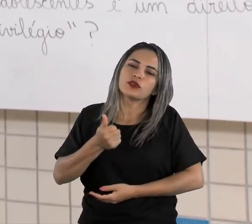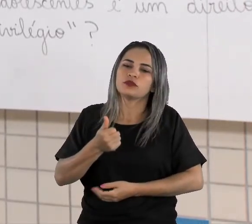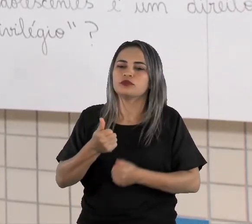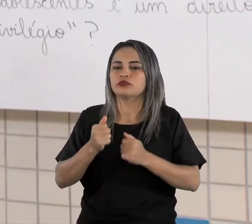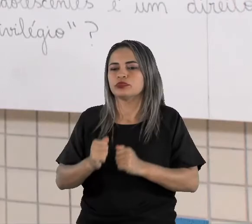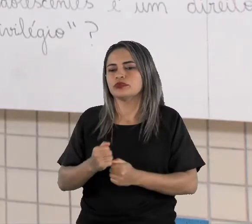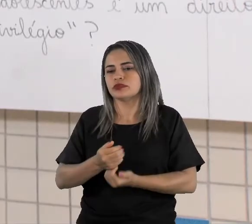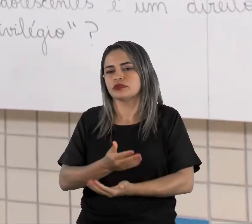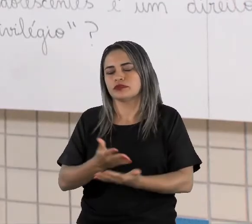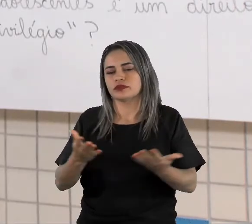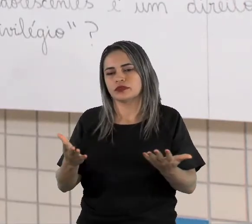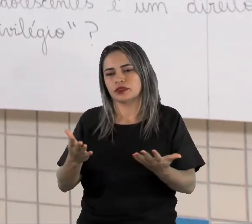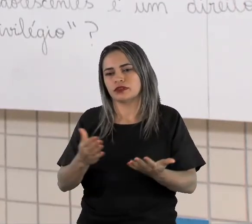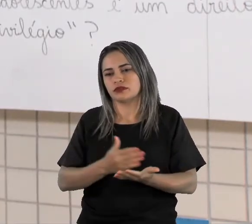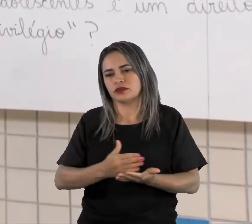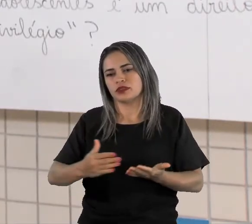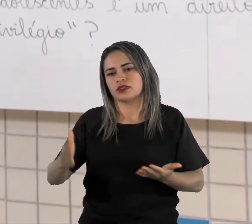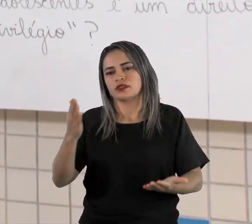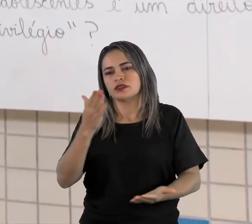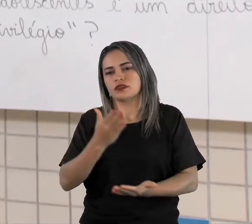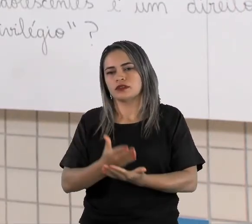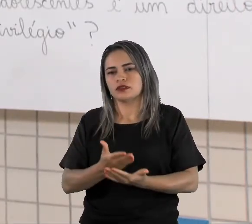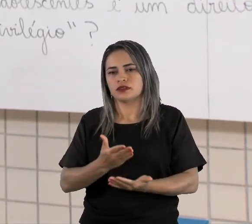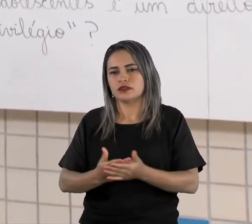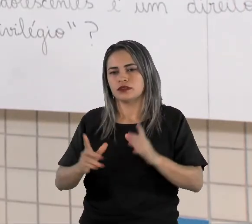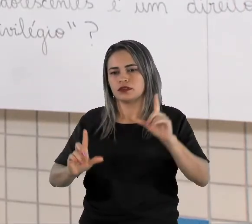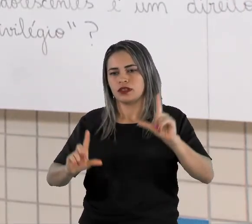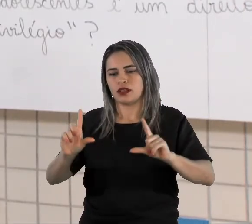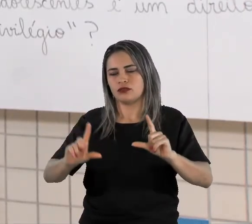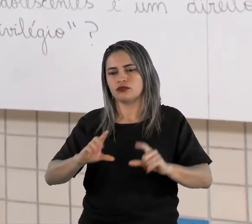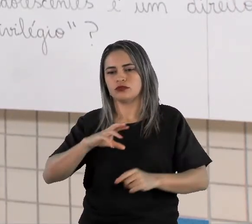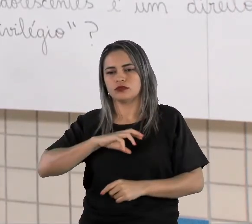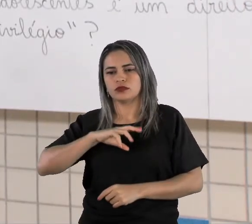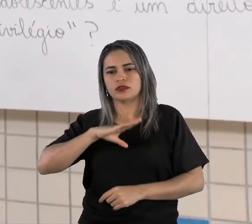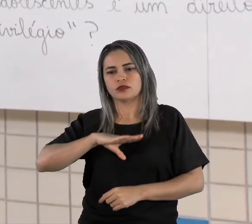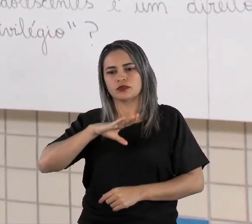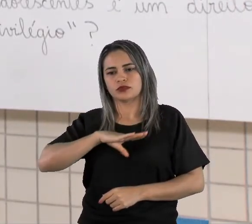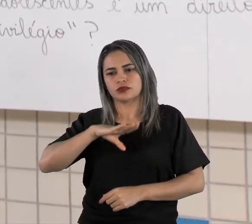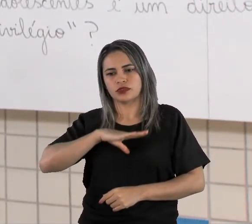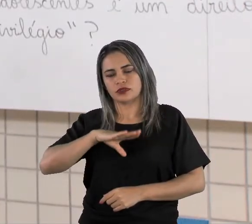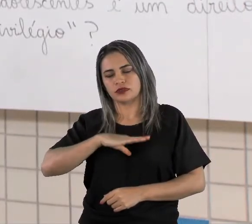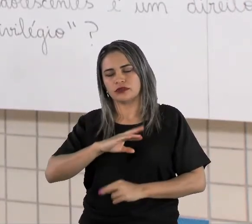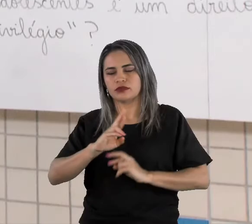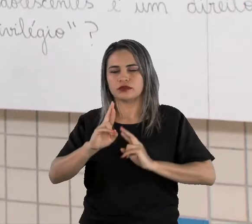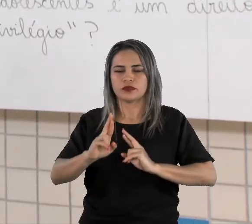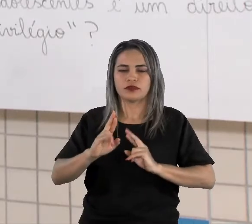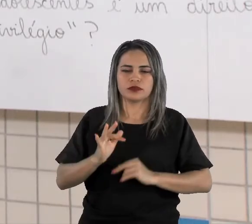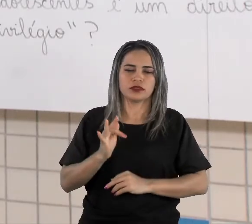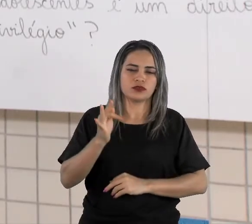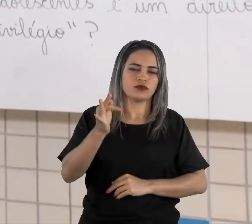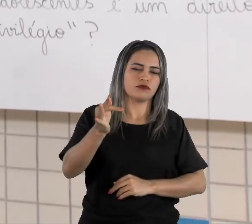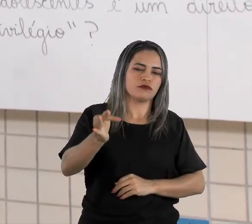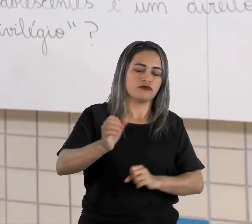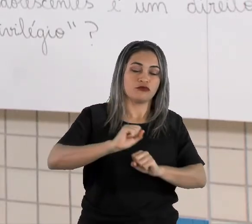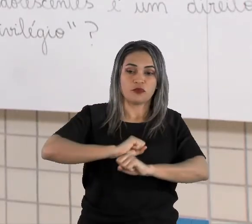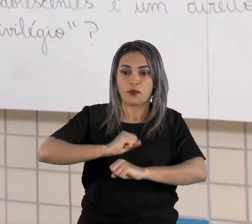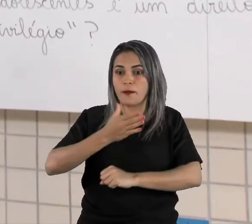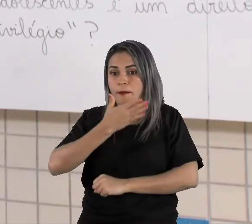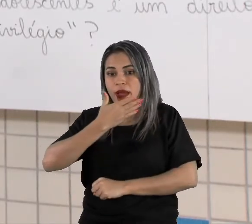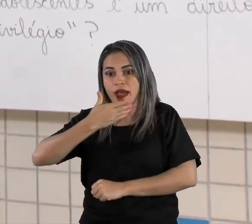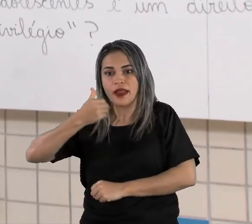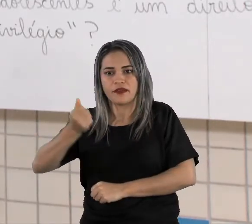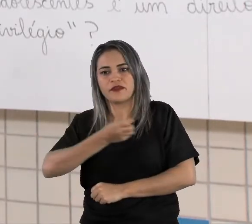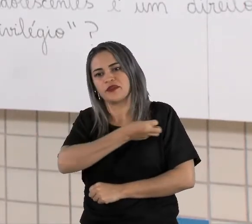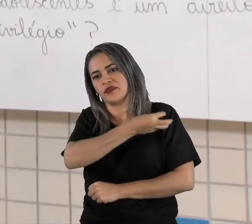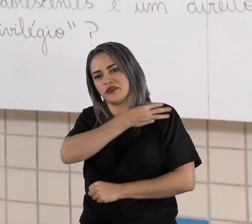com vocês durante essas aulas, essas teleaulas de língua portuguesa. Eu espero que vocês tenham um futuro brilhante no ensino